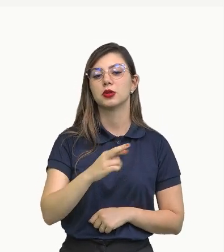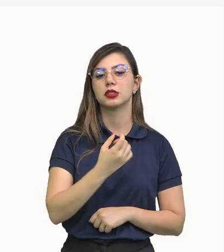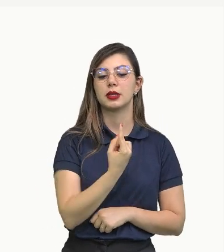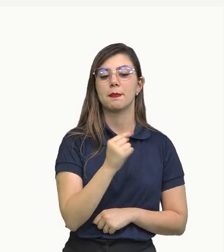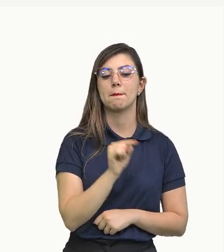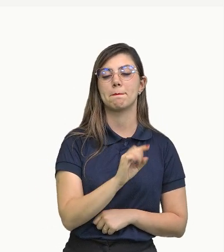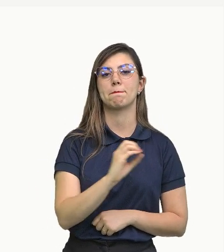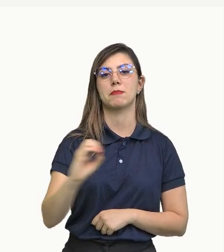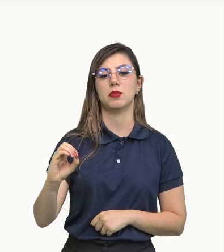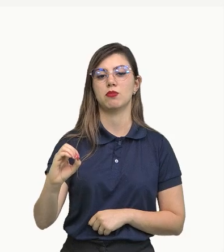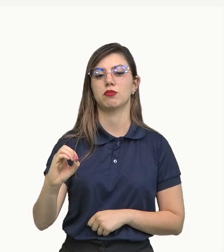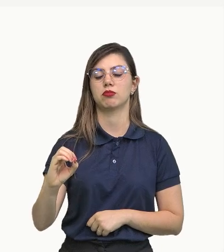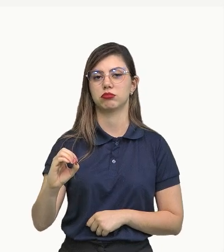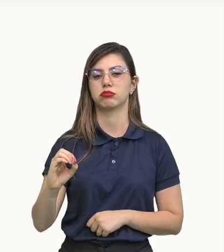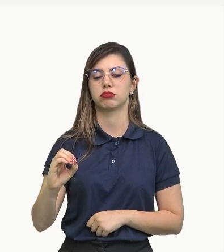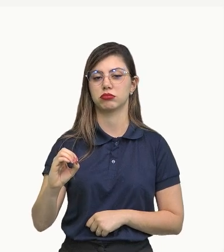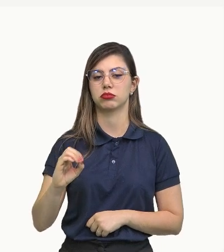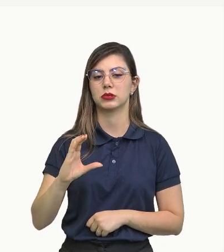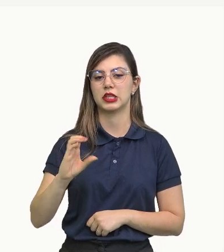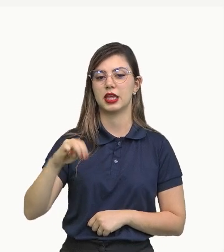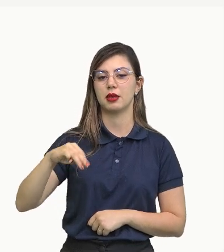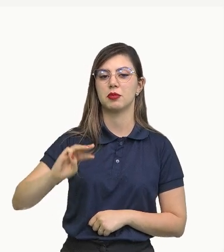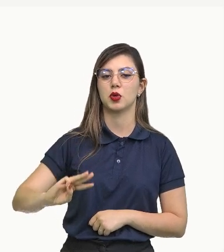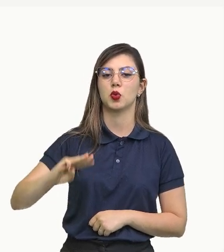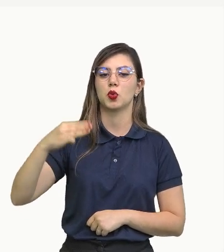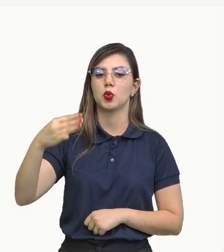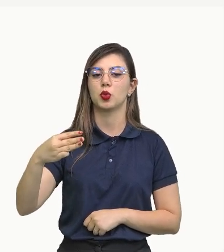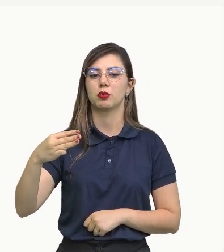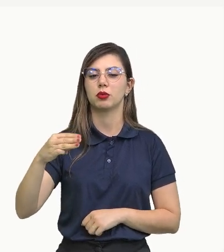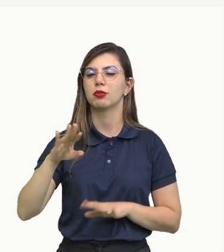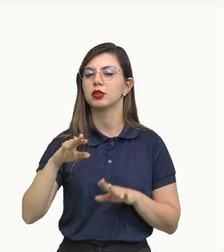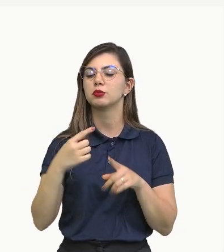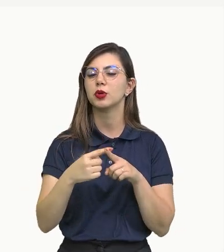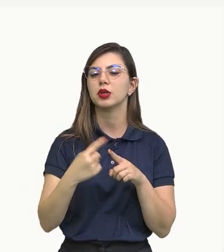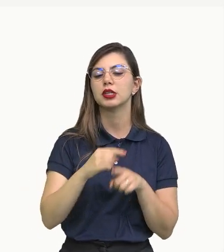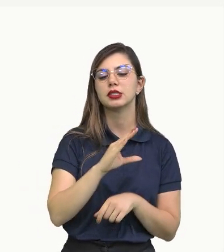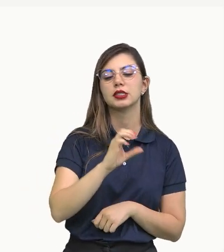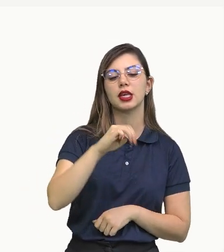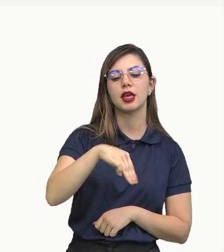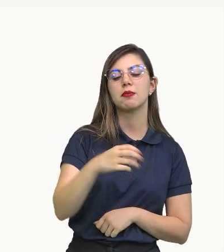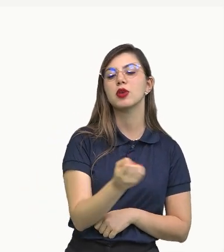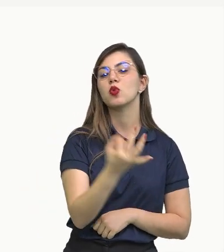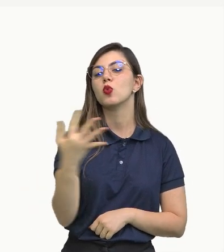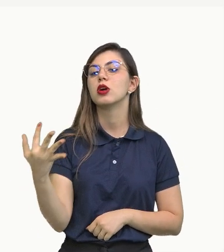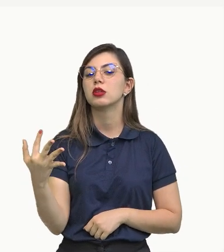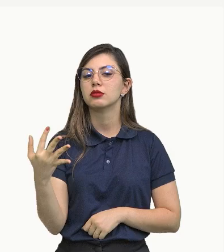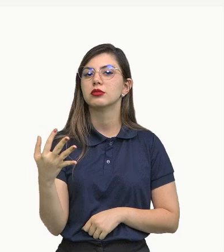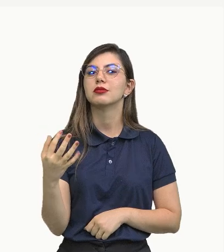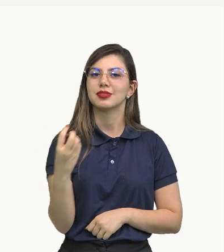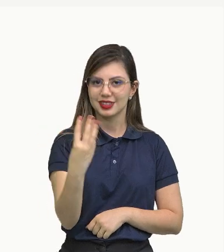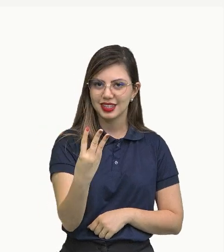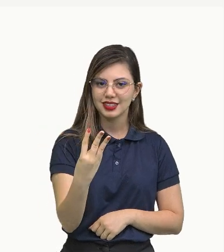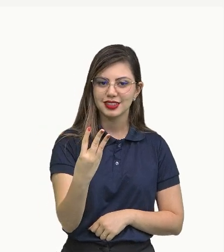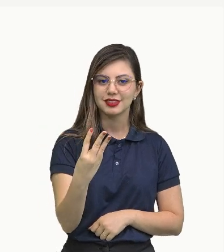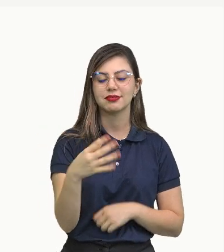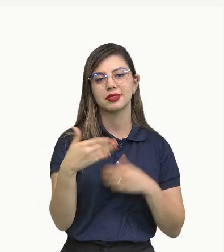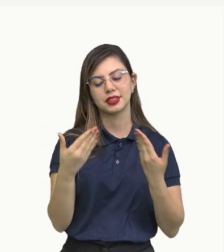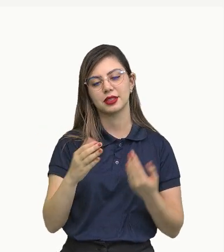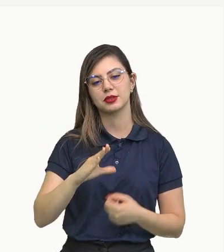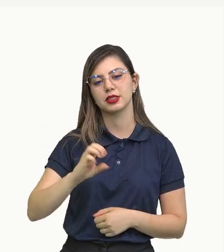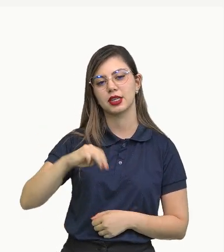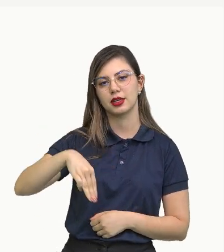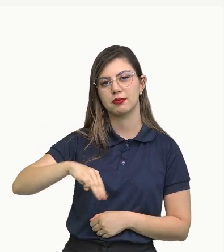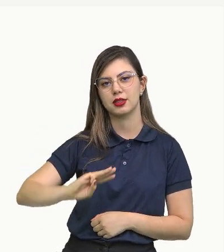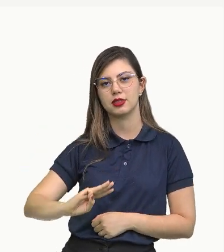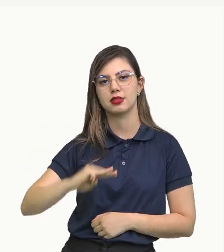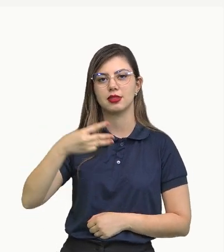1000, tudo bem? O centímetro apareceu quantas vezes aí na nossa multiplicação? 3 vezes. Por esse motivo aqui